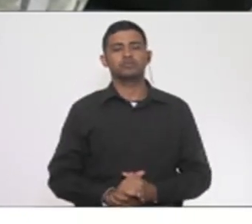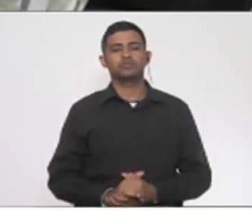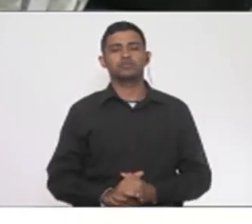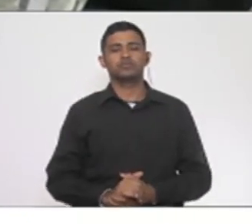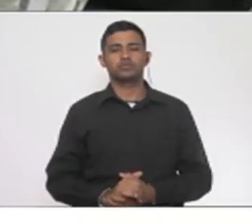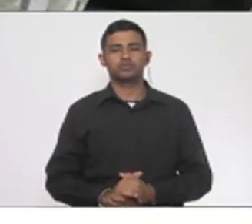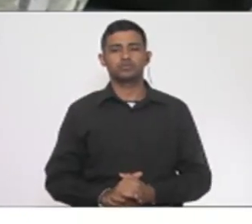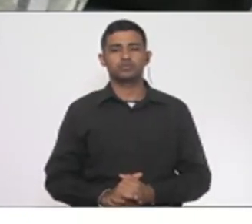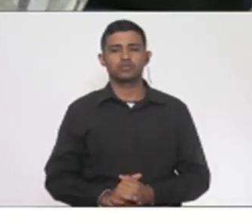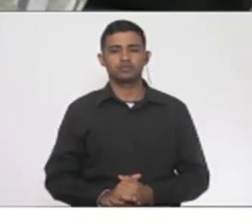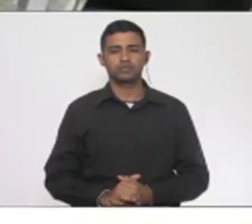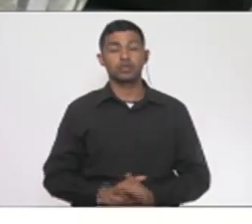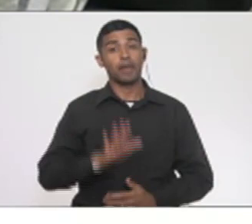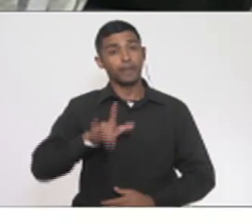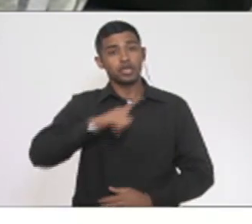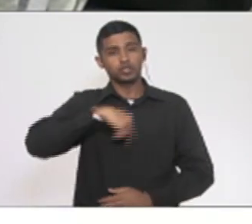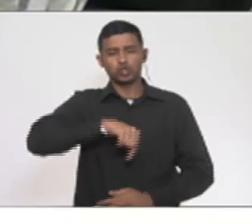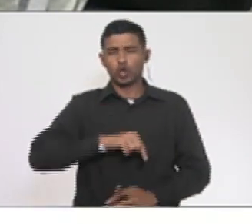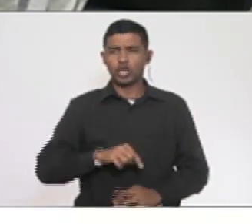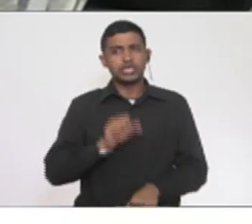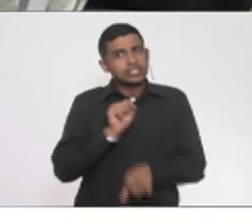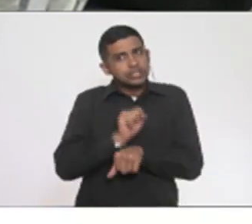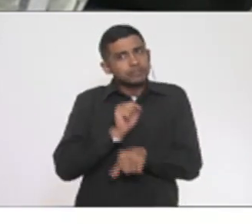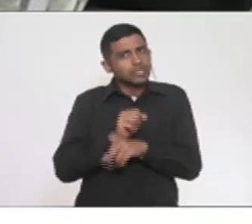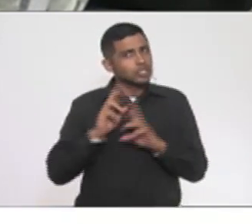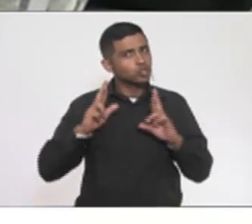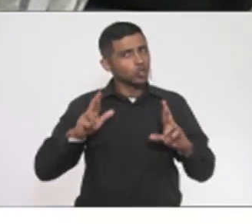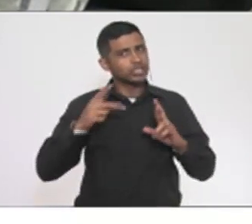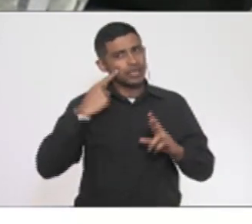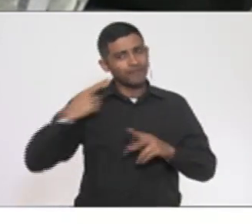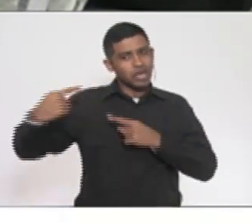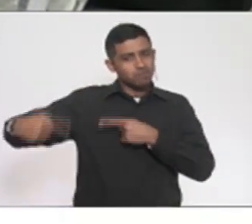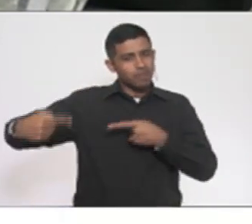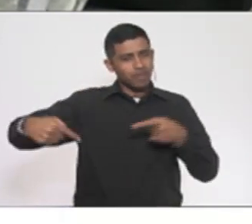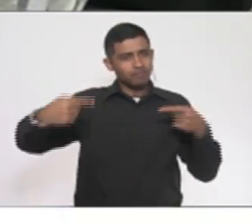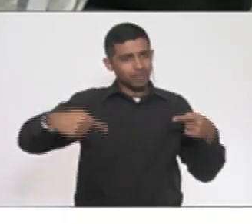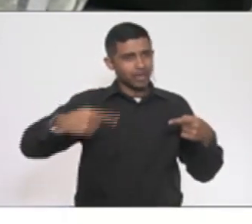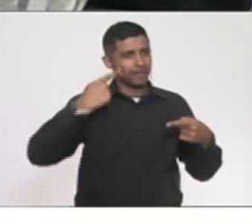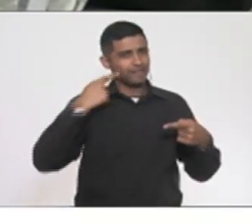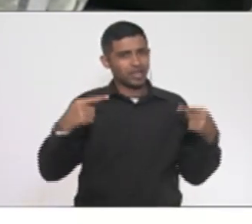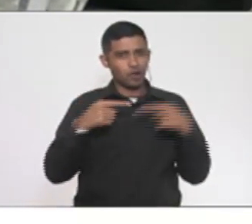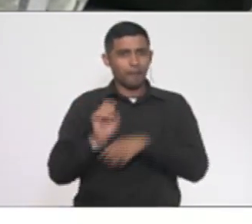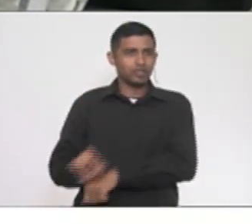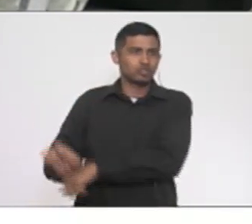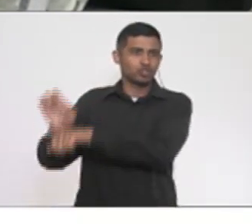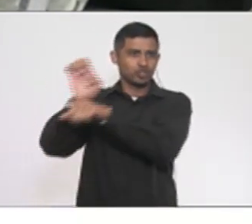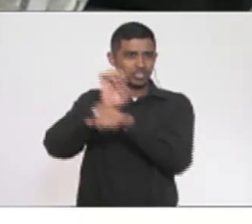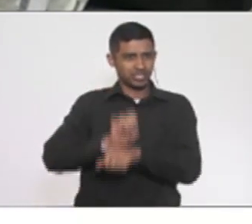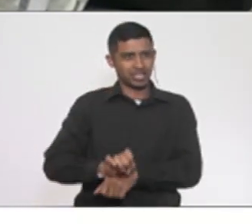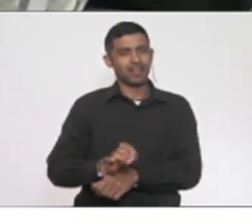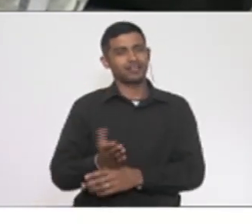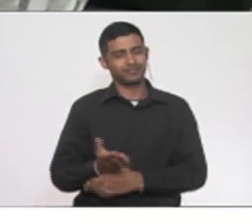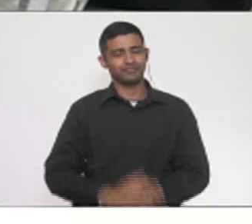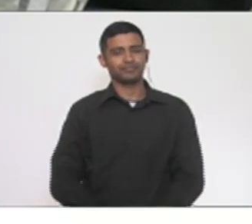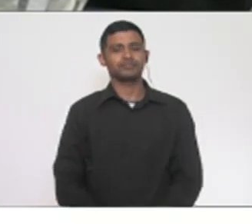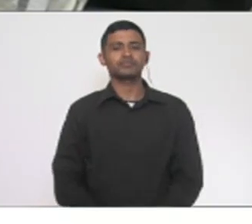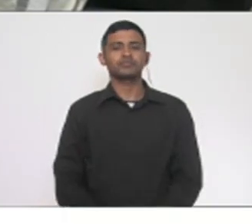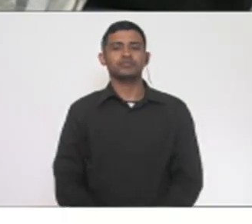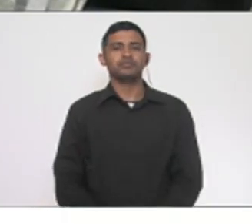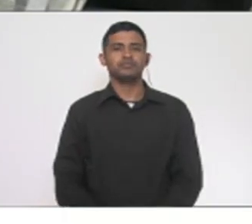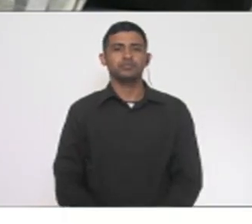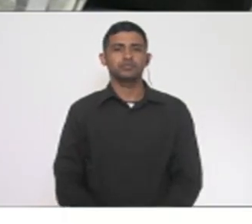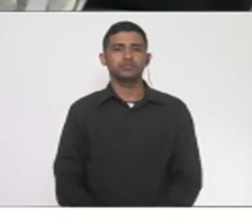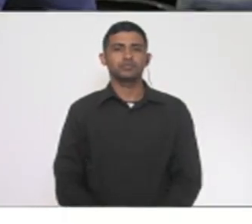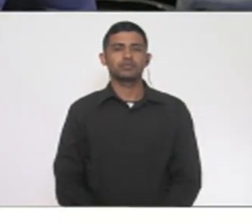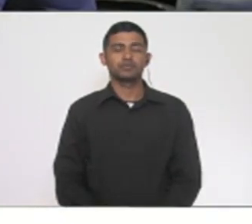Economia, mas a gente espera que, com o mercado competitivo, a gente tenha um preço de mercado e não mais um preço formado pelo monopolista. Porque, na verdade